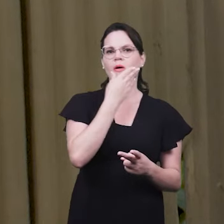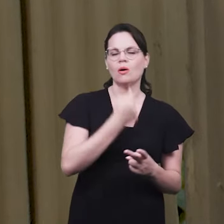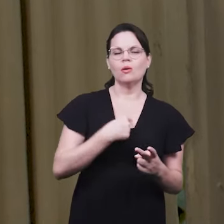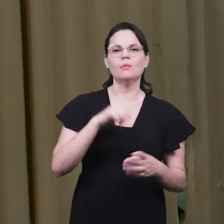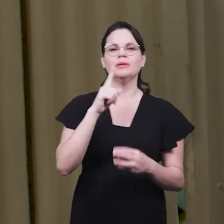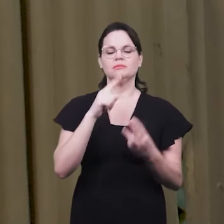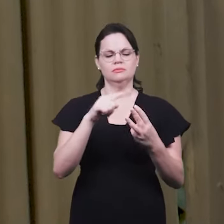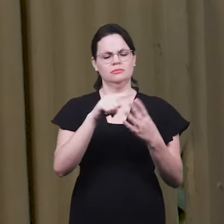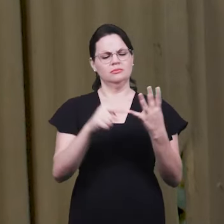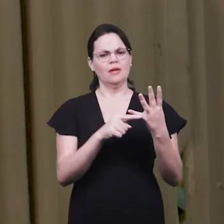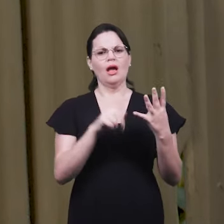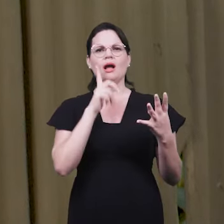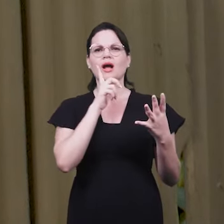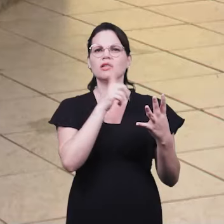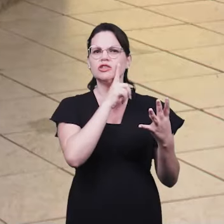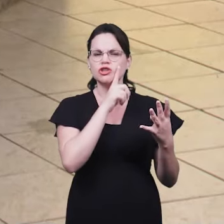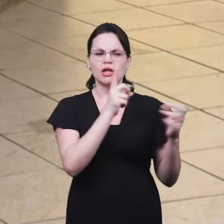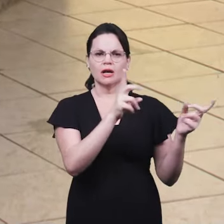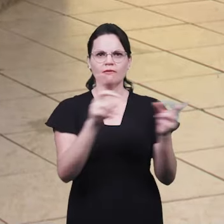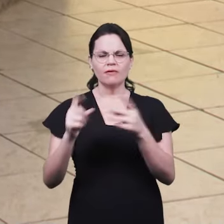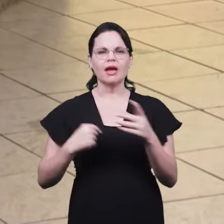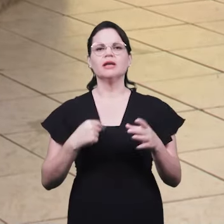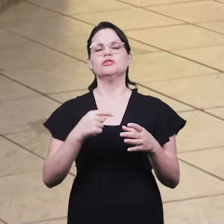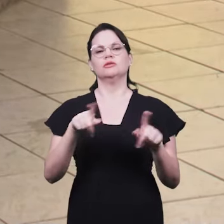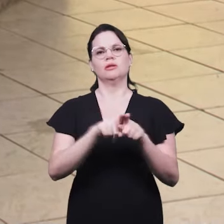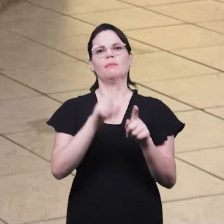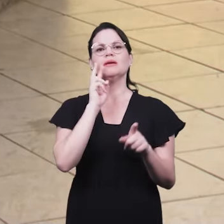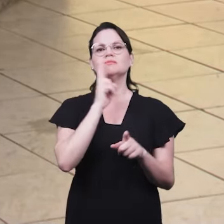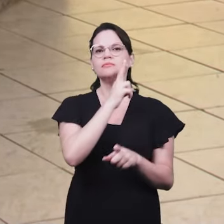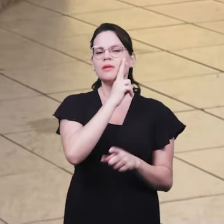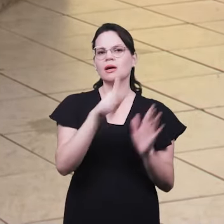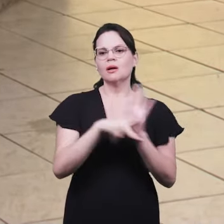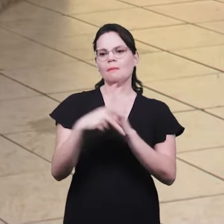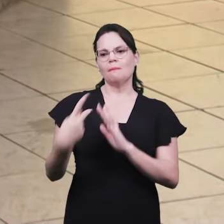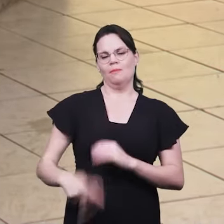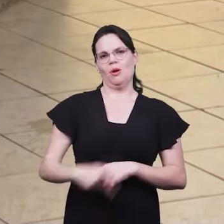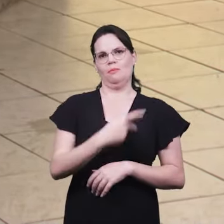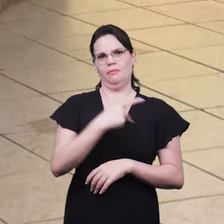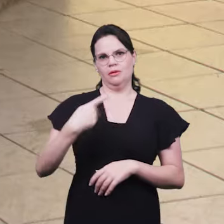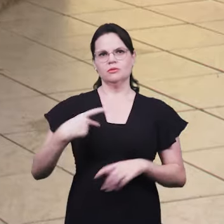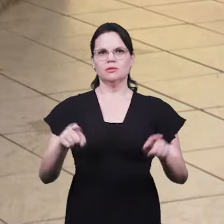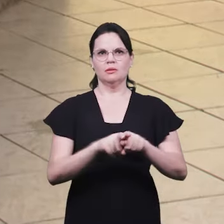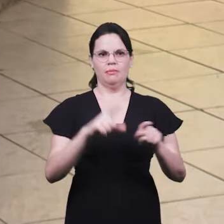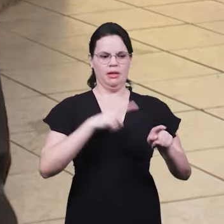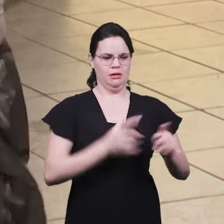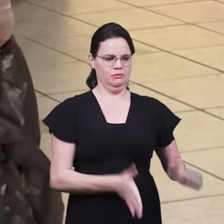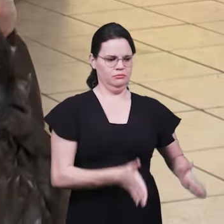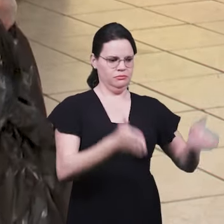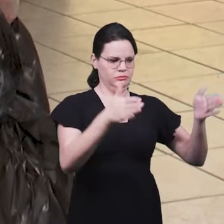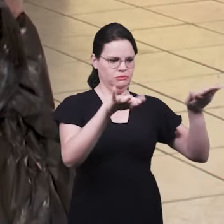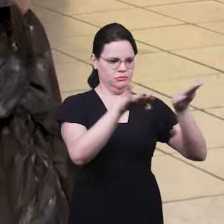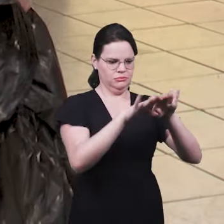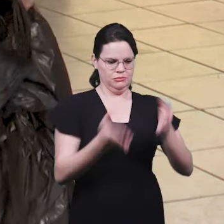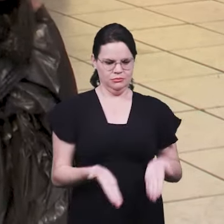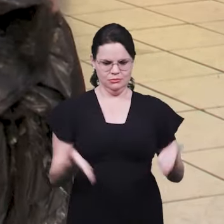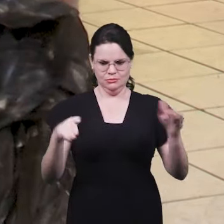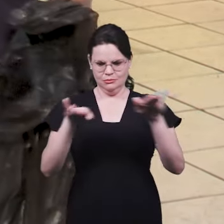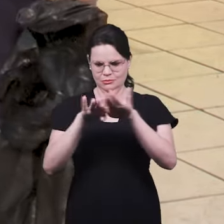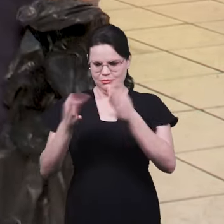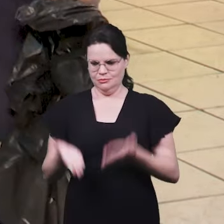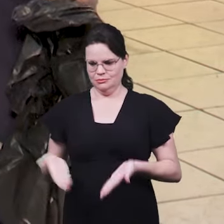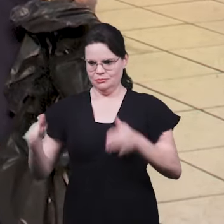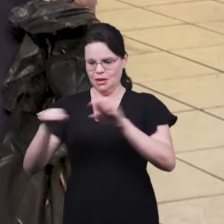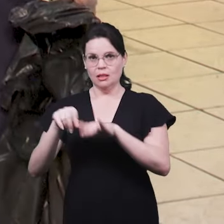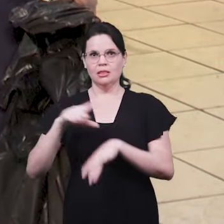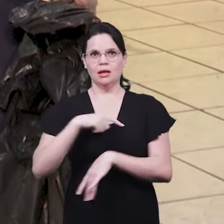as cantinas do Manaim. Nós temos os contêineres, né, onde é destinado os lixos que é coletado. Aí temos o